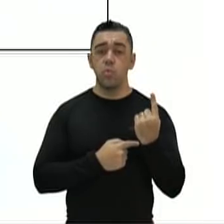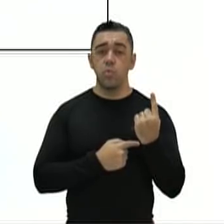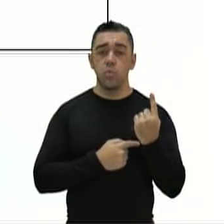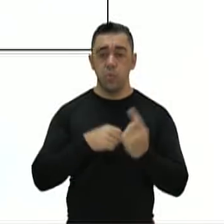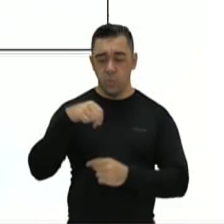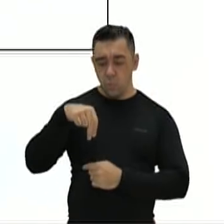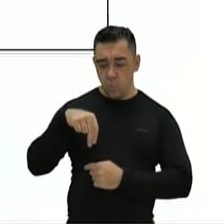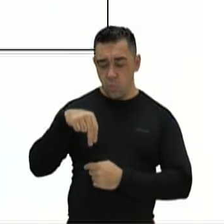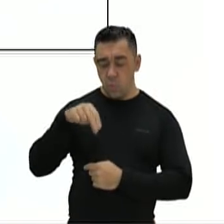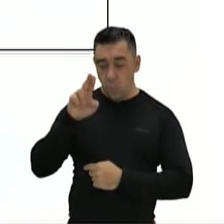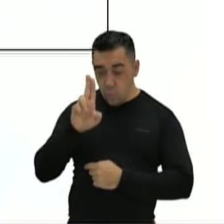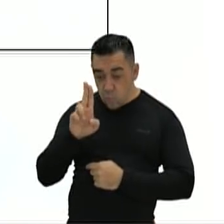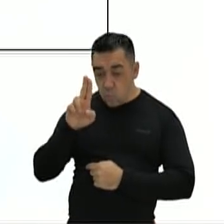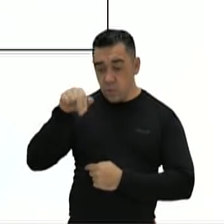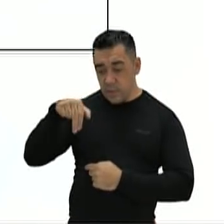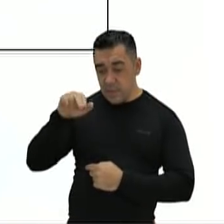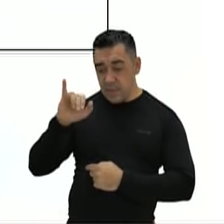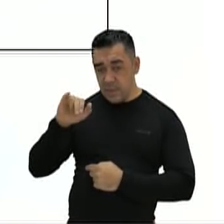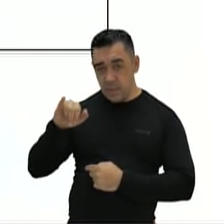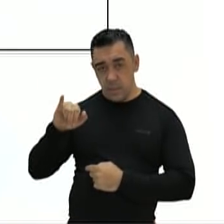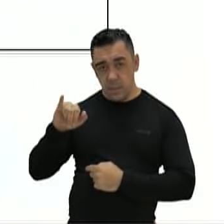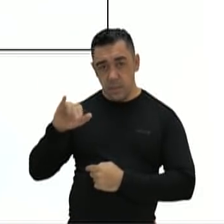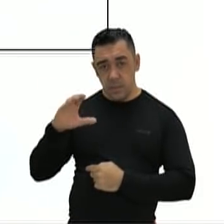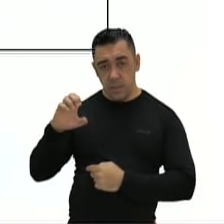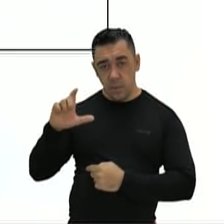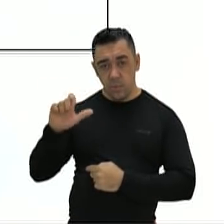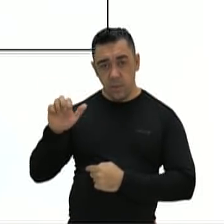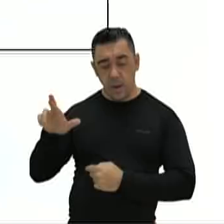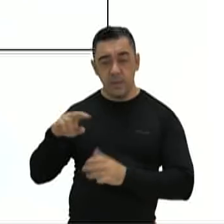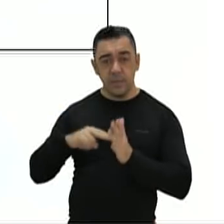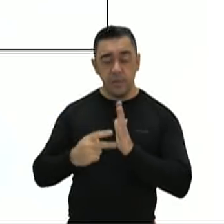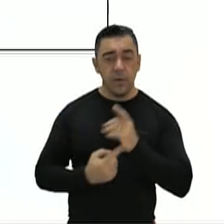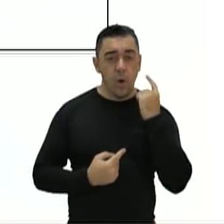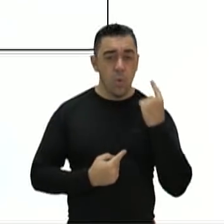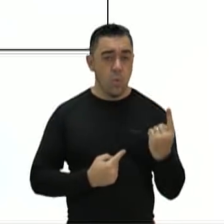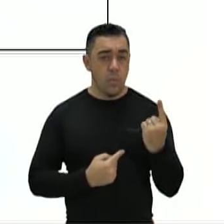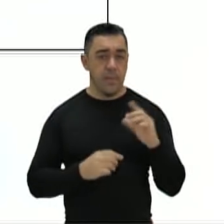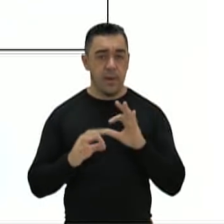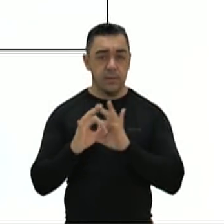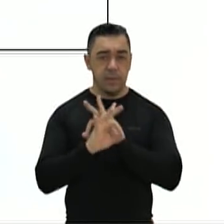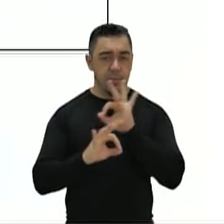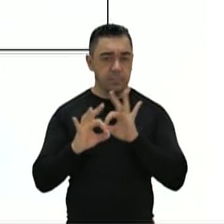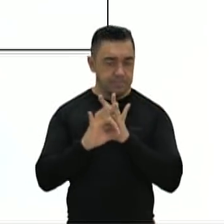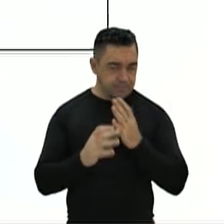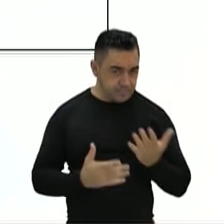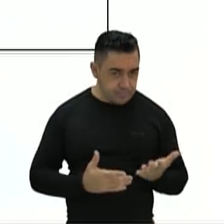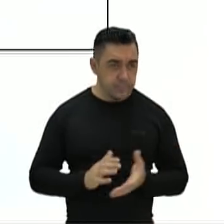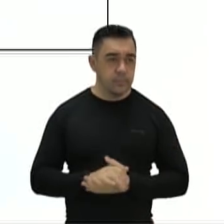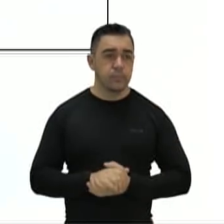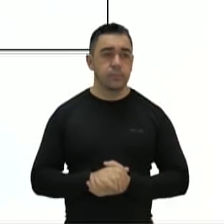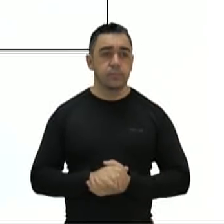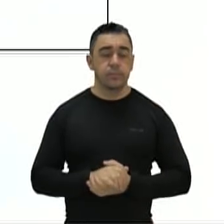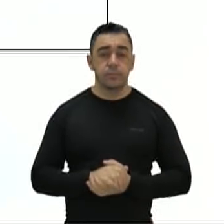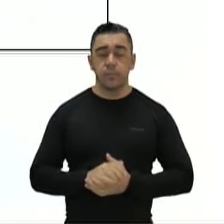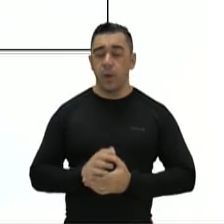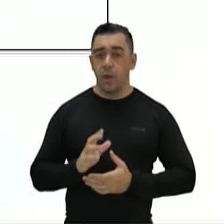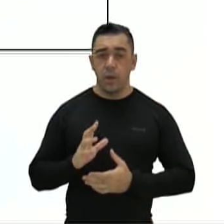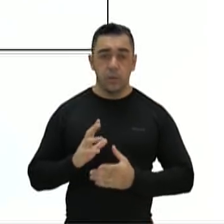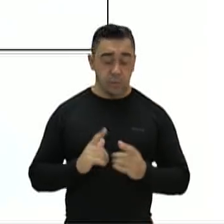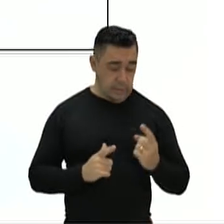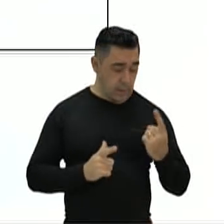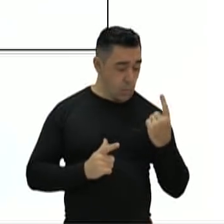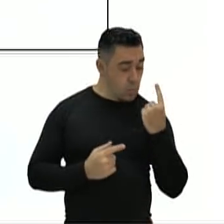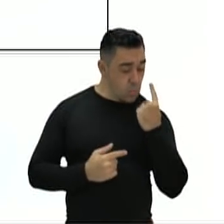unicelulares. Uni significa celular significa célula. Então, os seres vivos são formados por